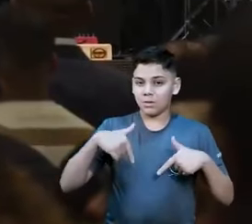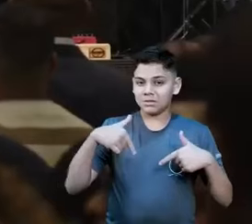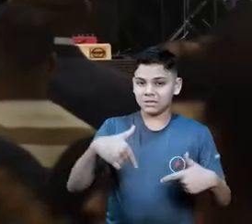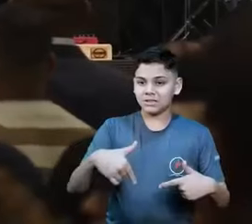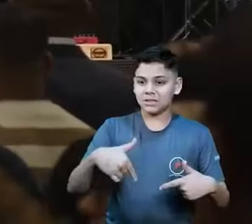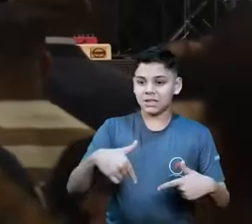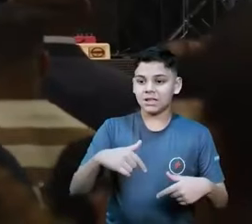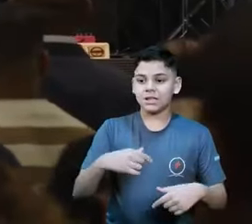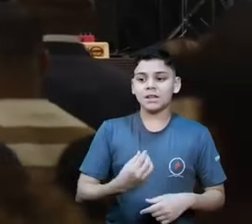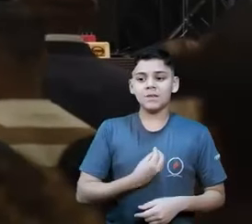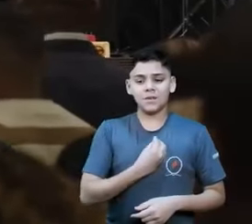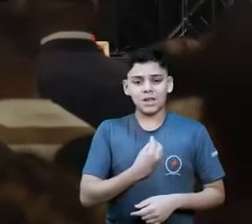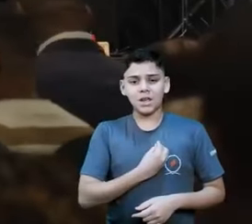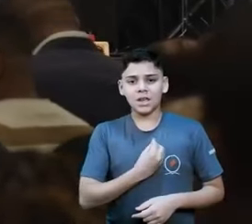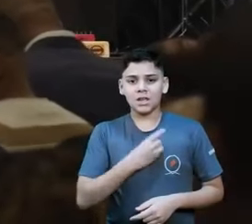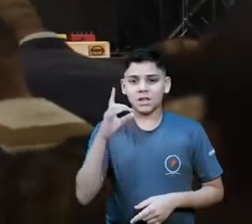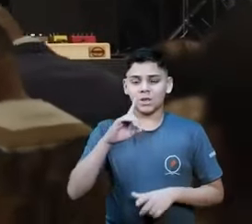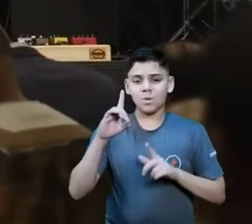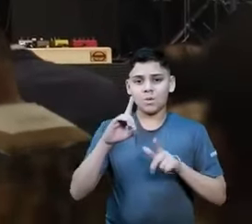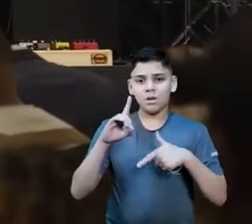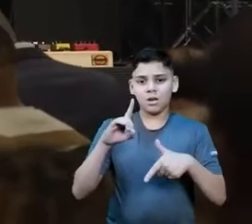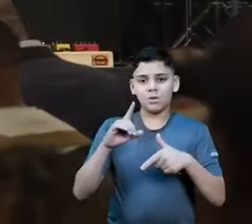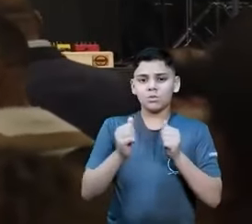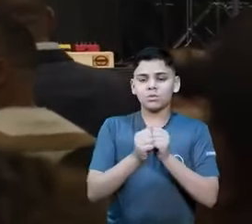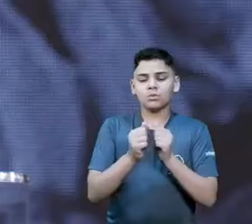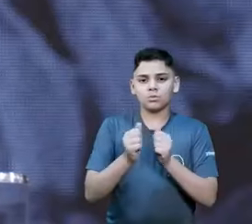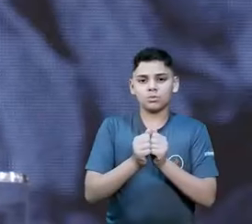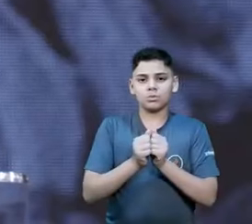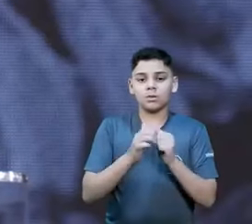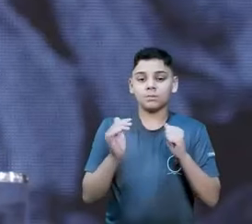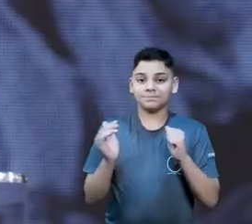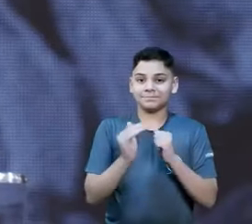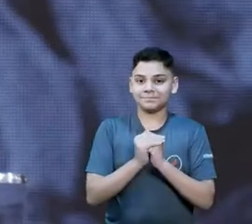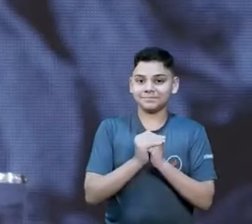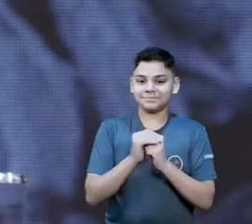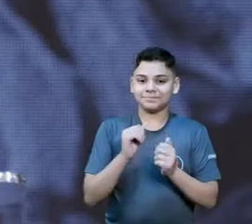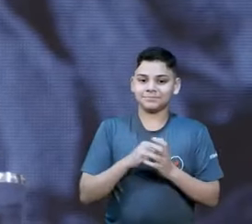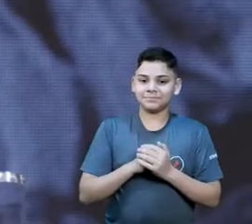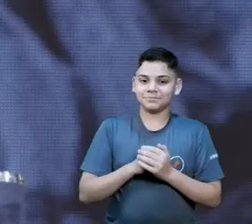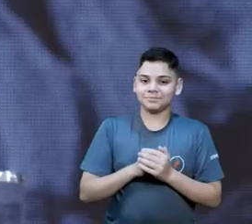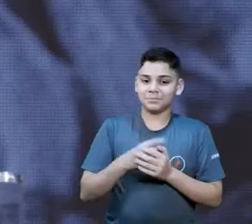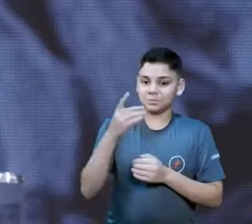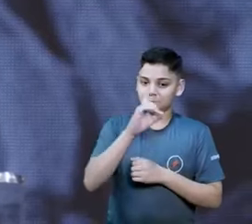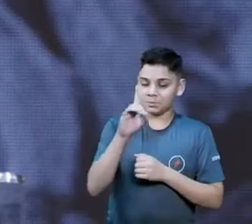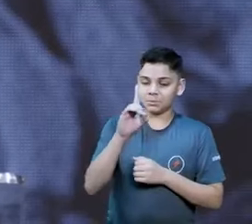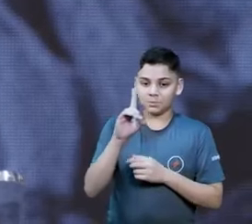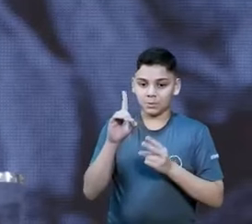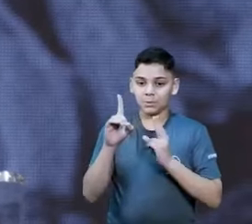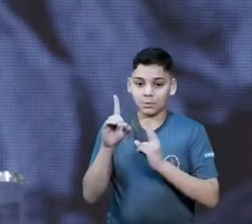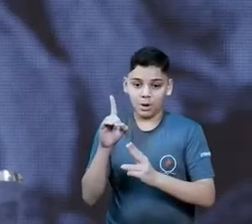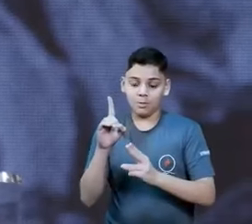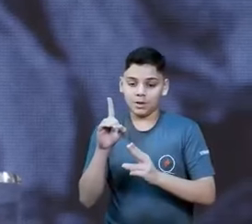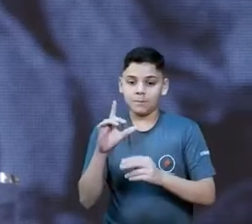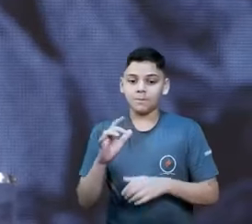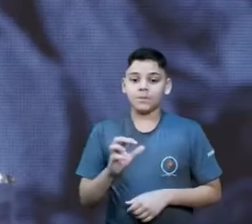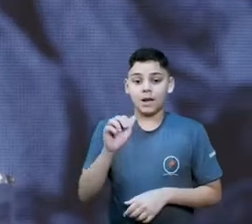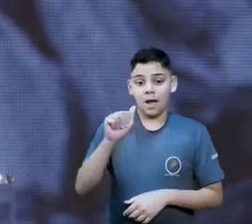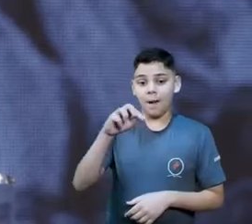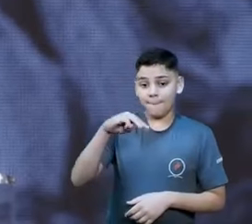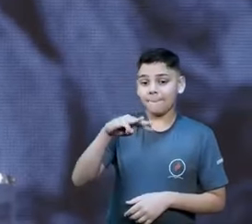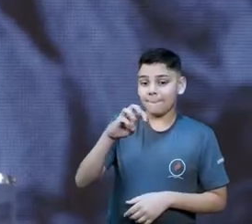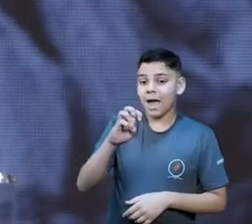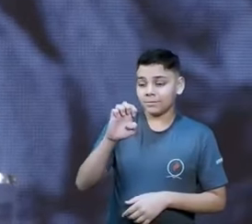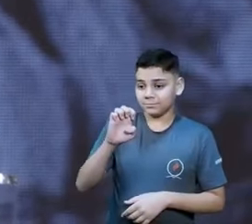Amém você sabia que o Amém é um dos nomes de Deus o seu nome é o Amém o assim seja aquele que